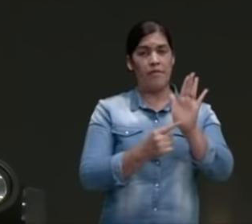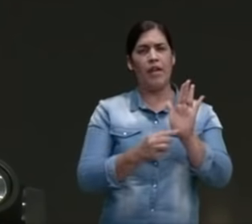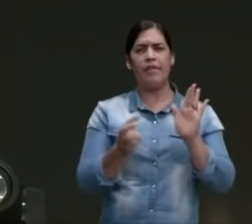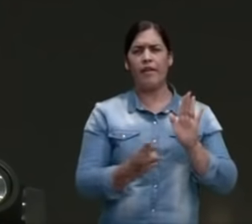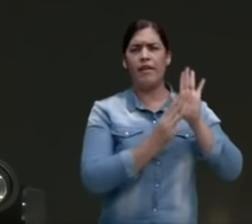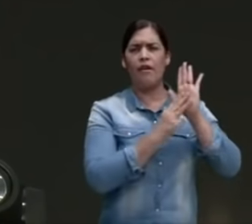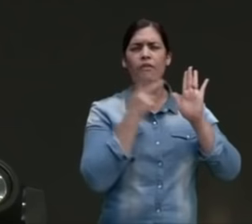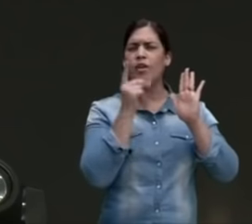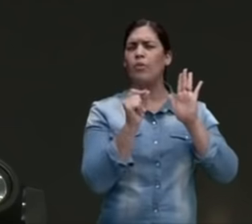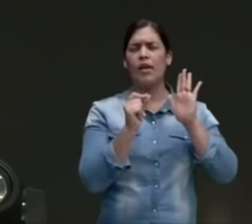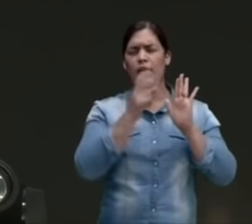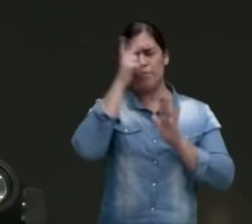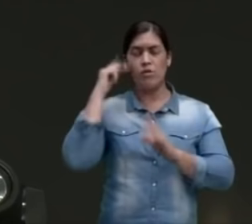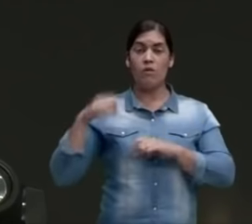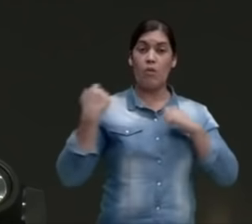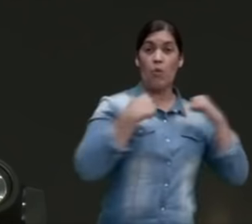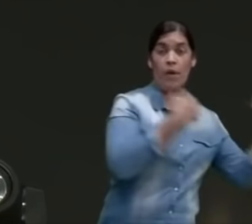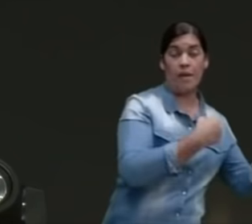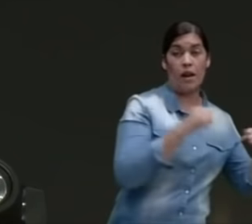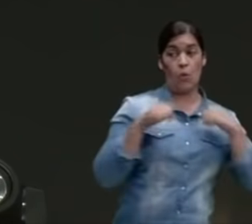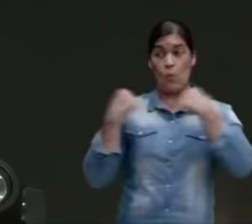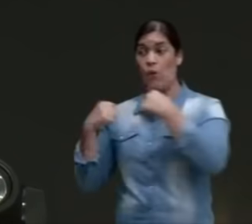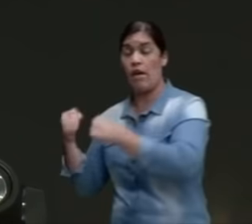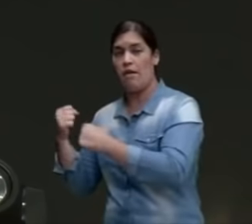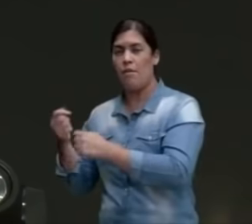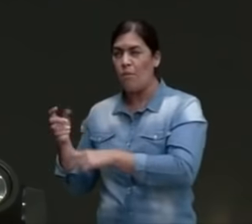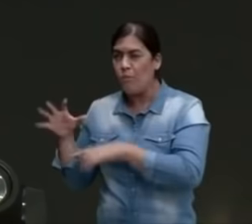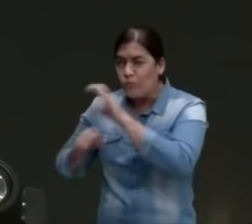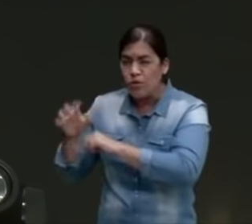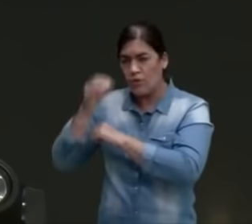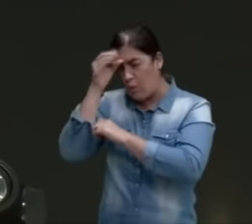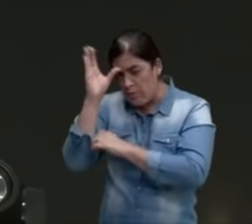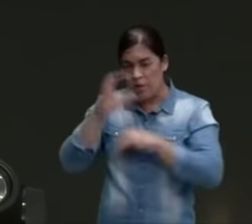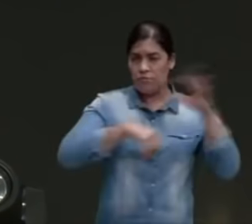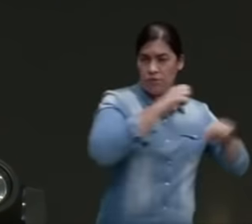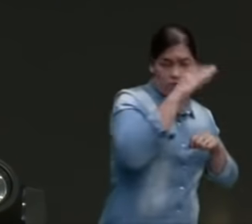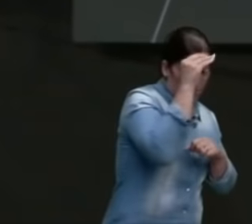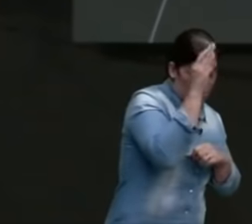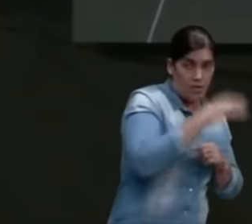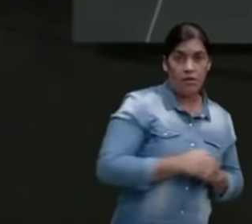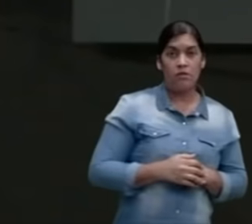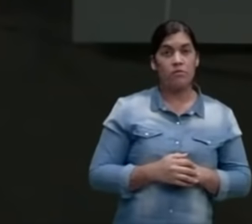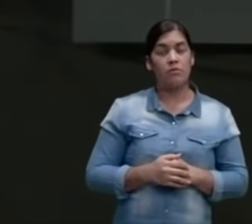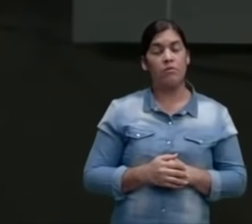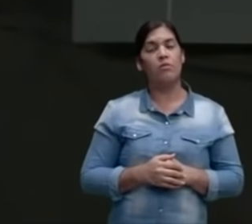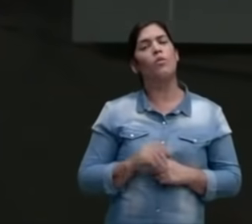outra. O que poderia ser isso, irmãos? Hoje você atravessa um oceano em poucas horas,